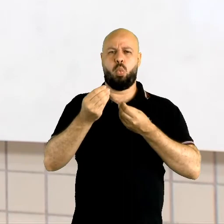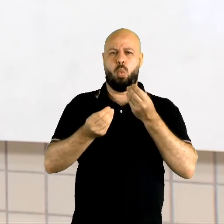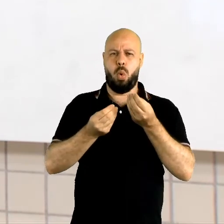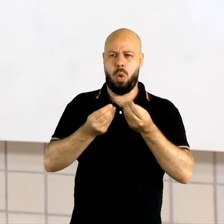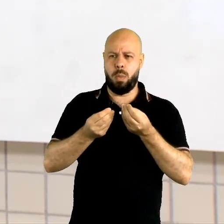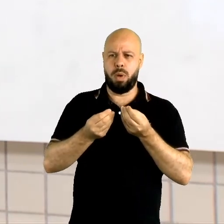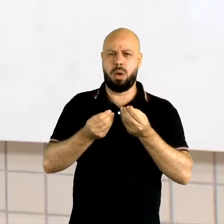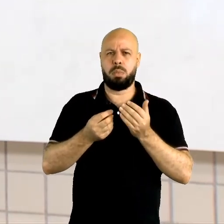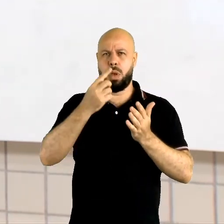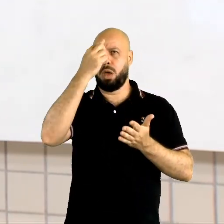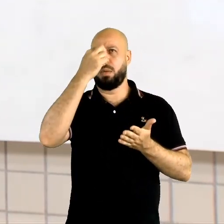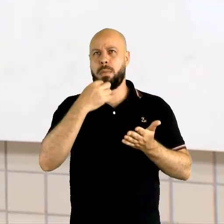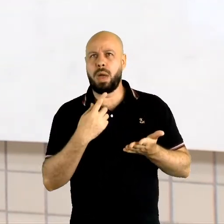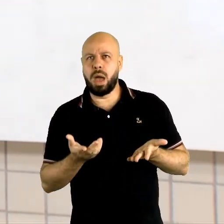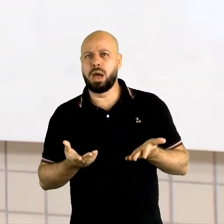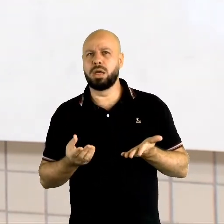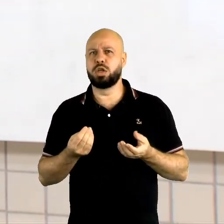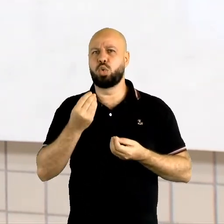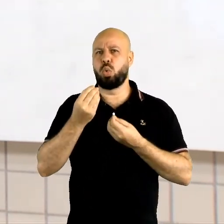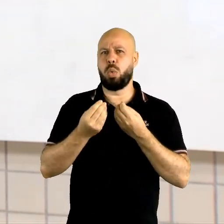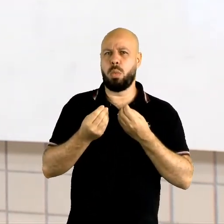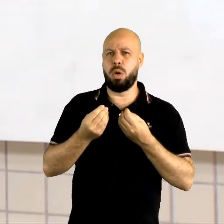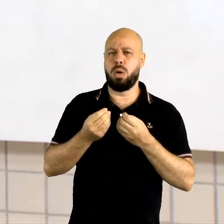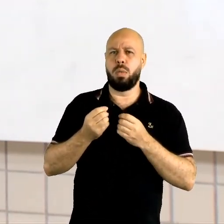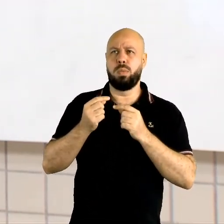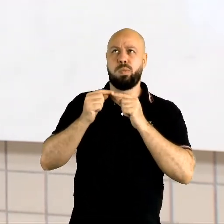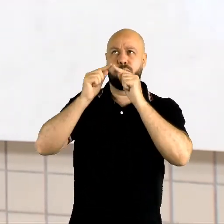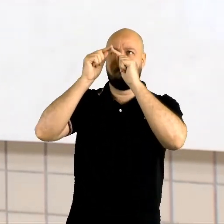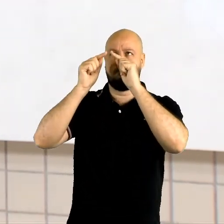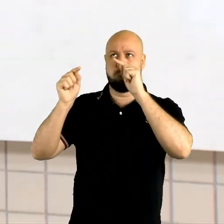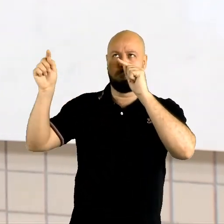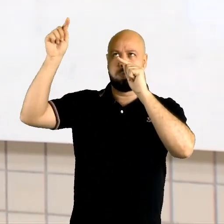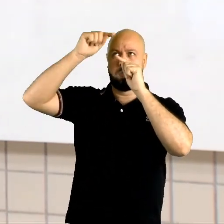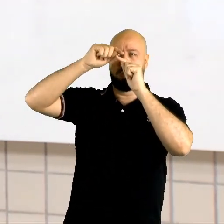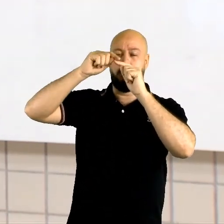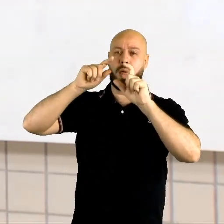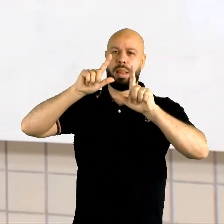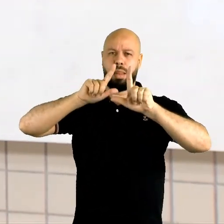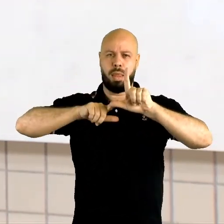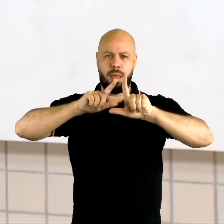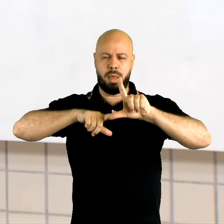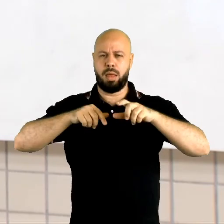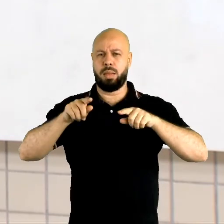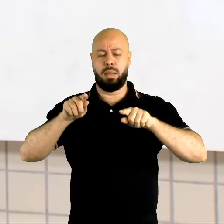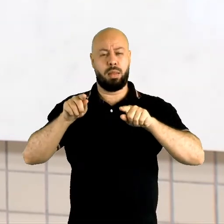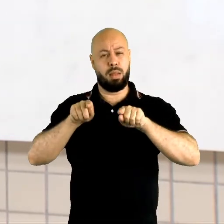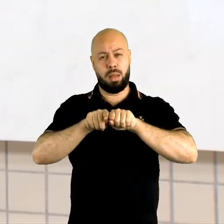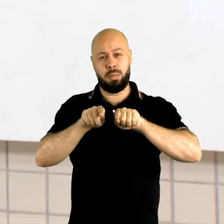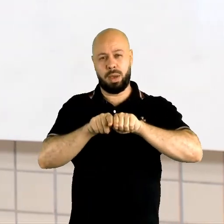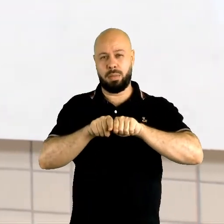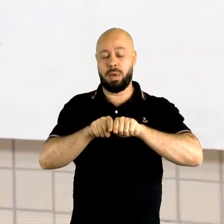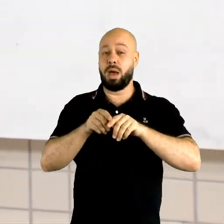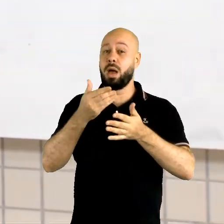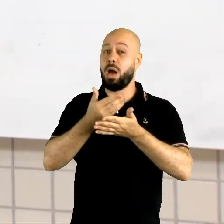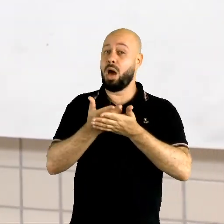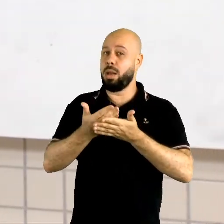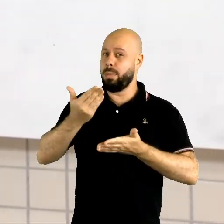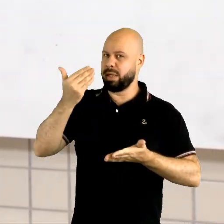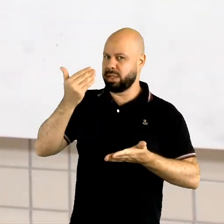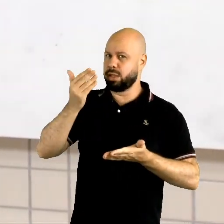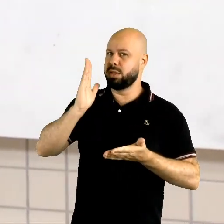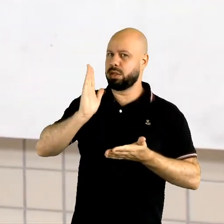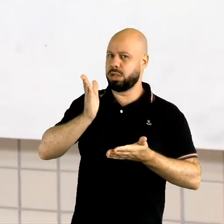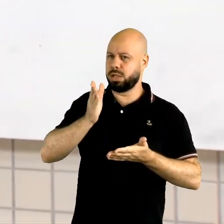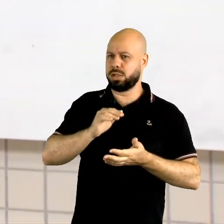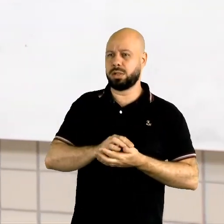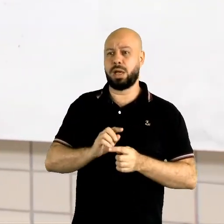só imagens, você viu a forma de ler os balões e as letras, lembra? A nossa aula passada foi essa. Agora a